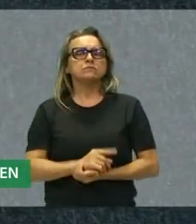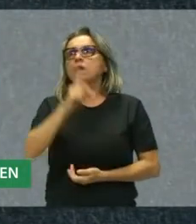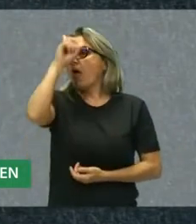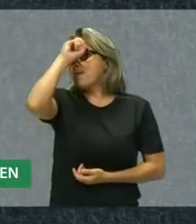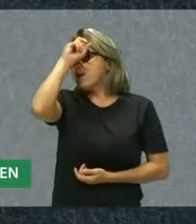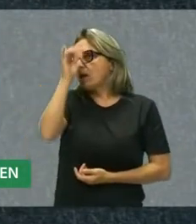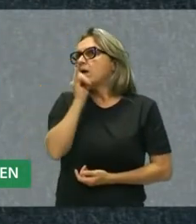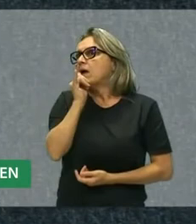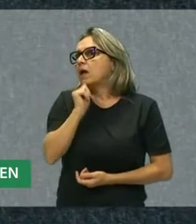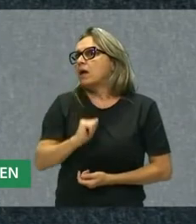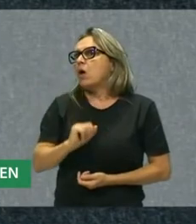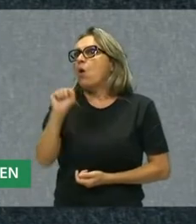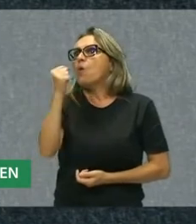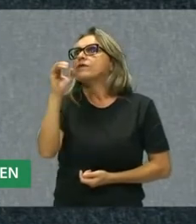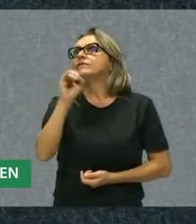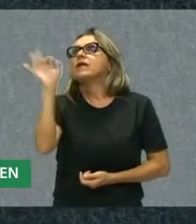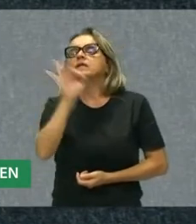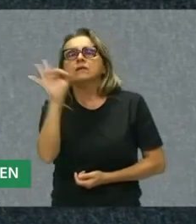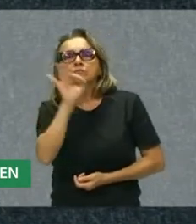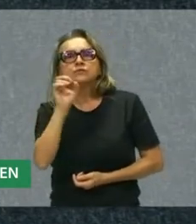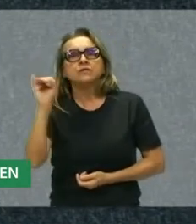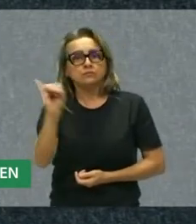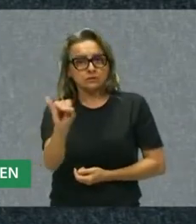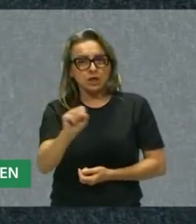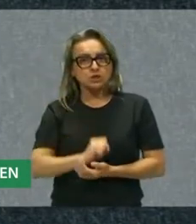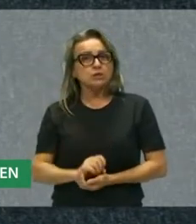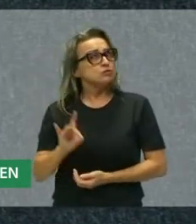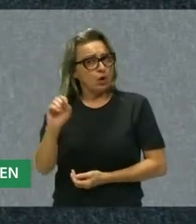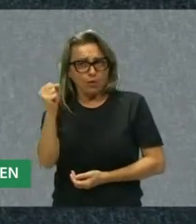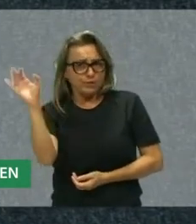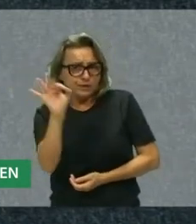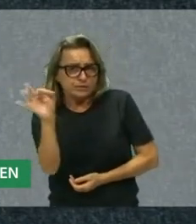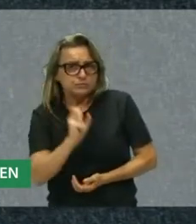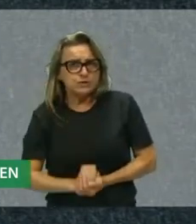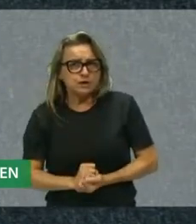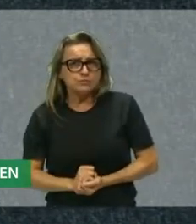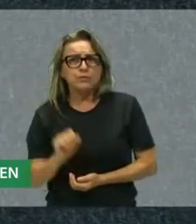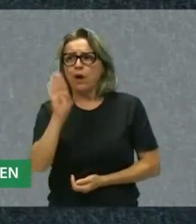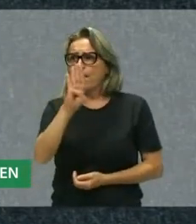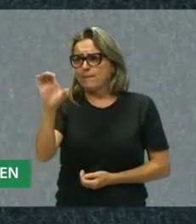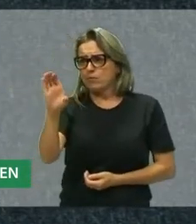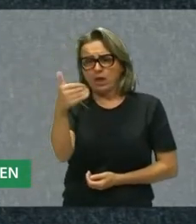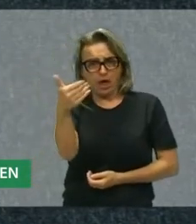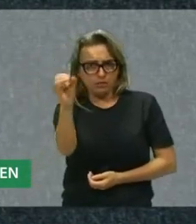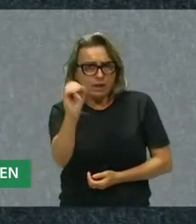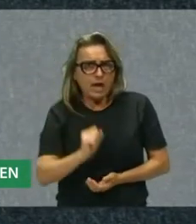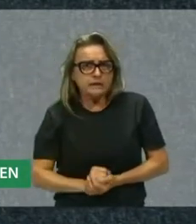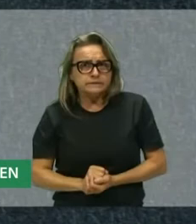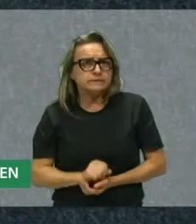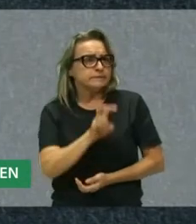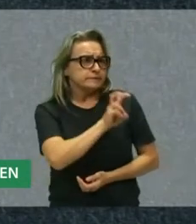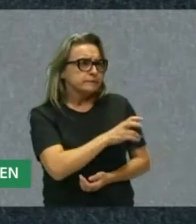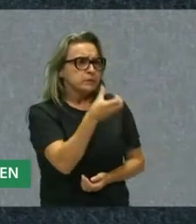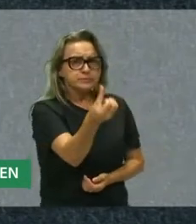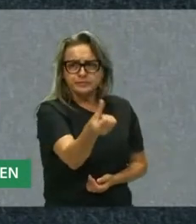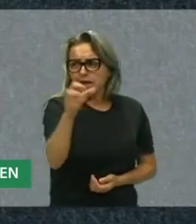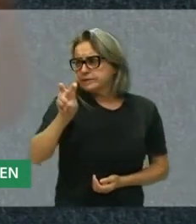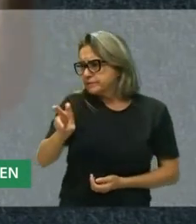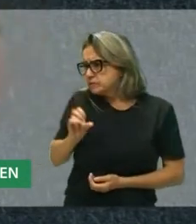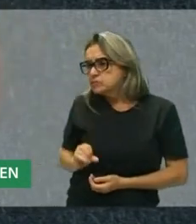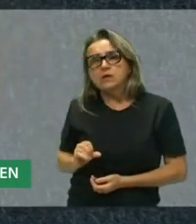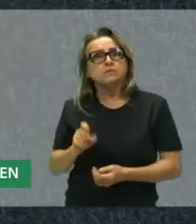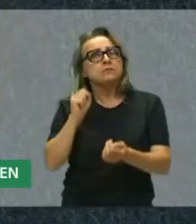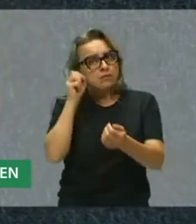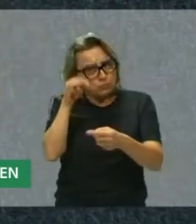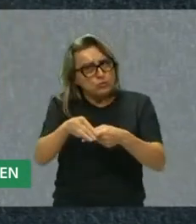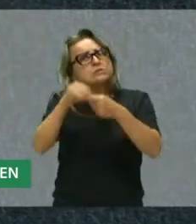Itajaí. Então, o Itajaí vai custear 80% do Marieta. Balneário, sei lá, 10%, 5%, 6%. Então, fazer os outros